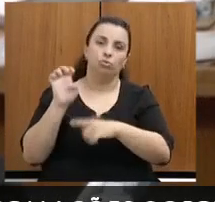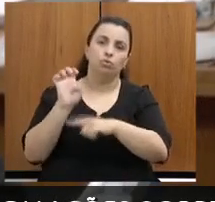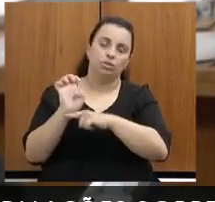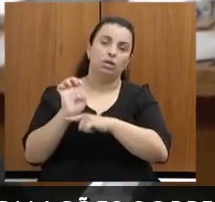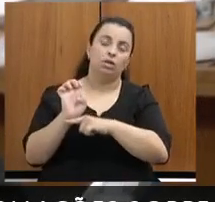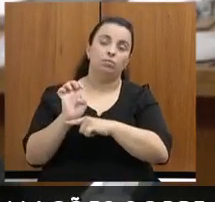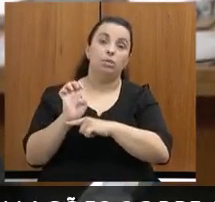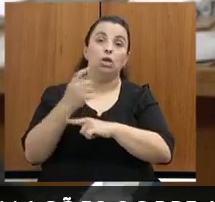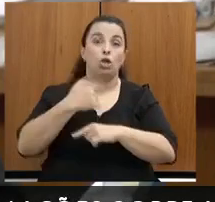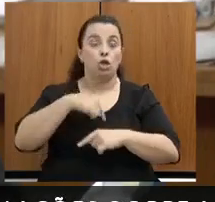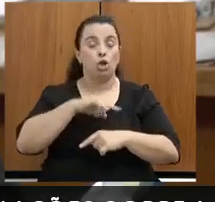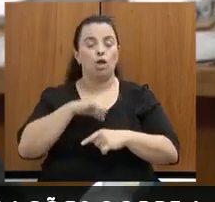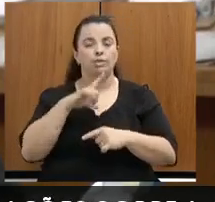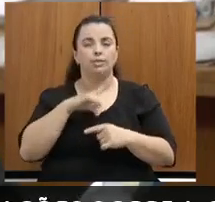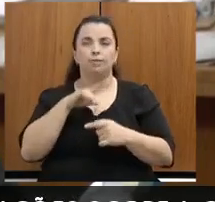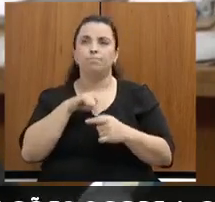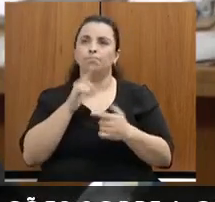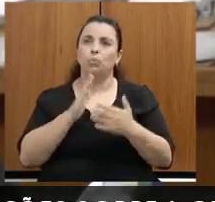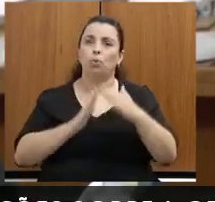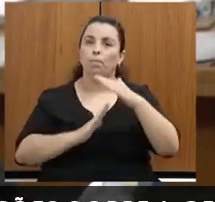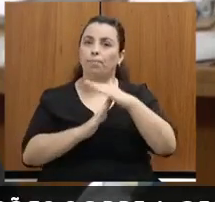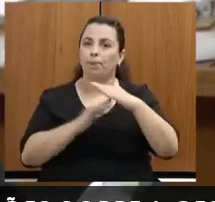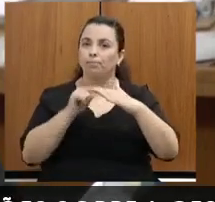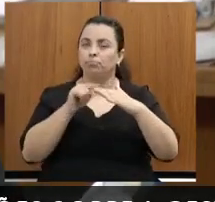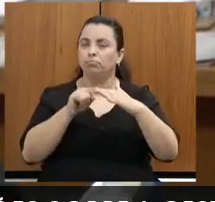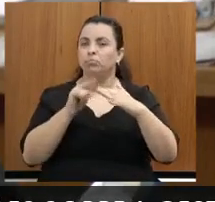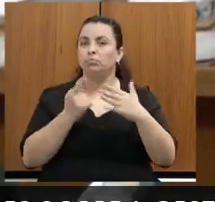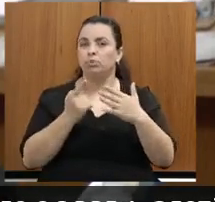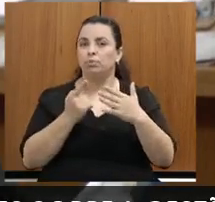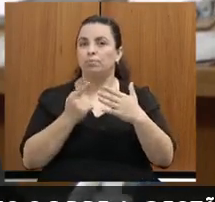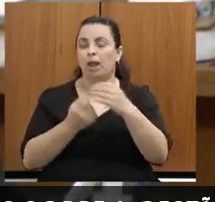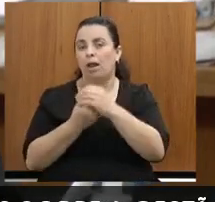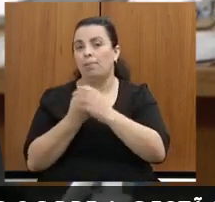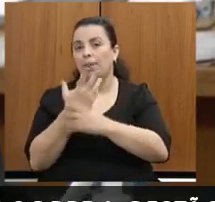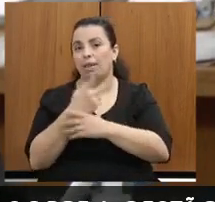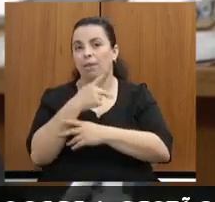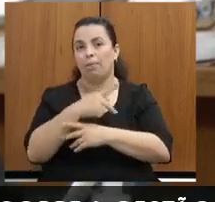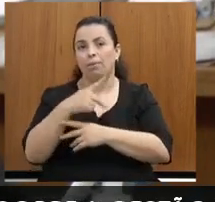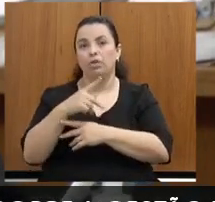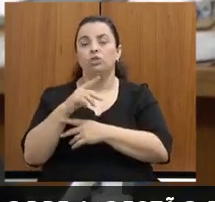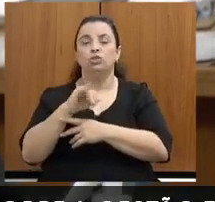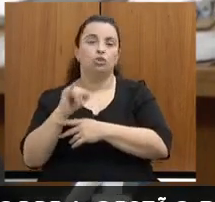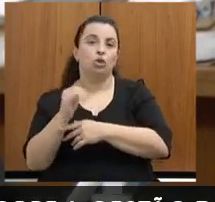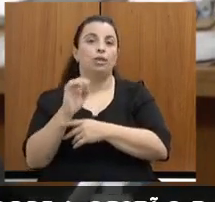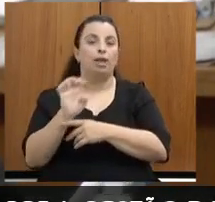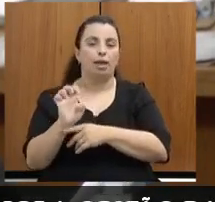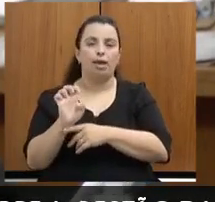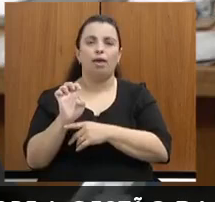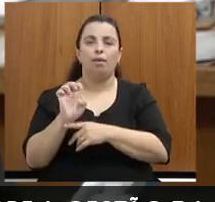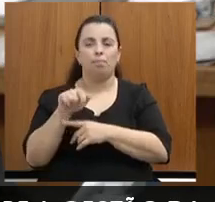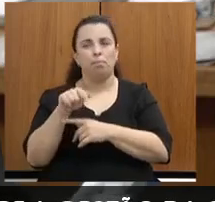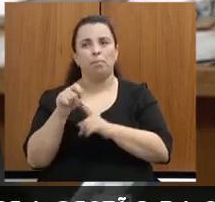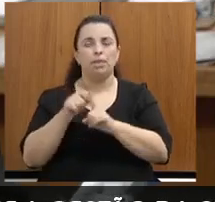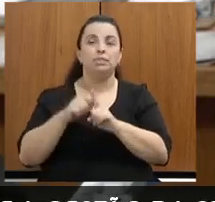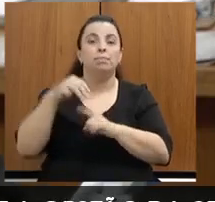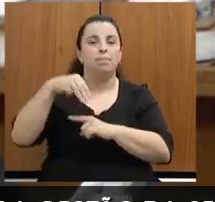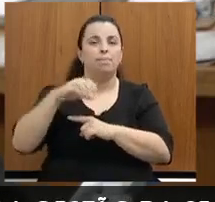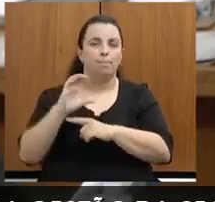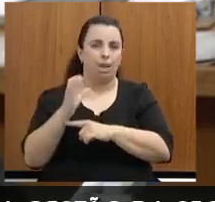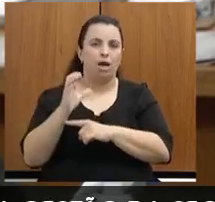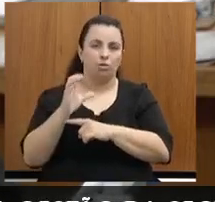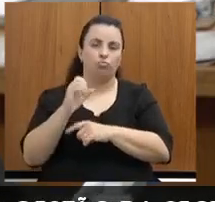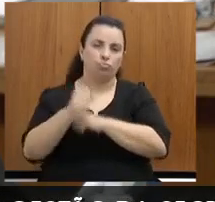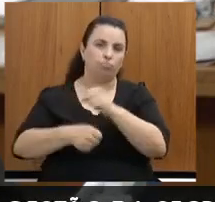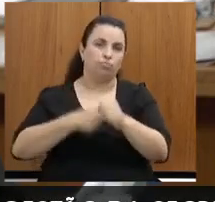estamos com previsão para implantação do nosso ppj e também por volta de Março e